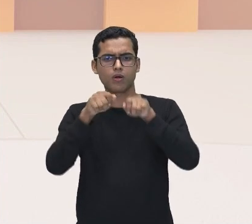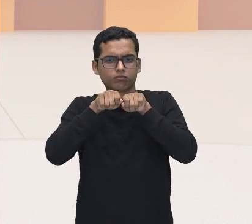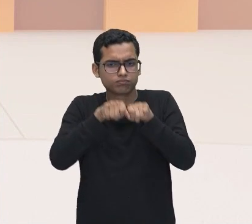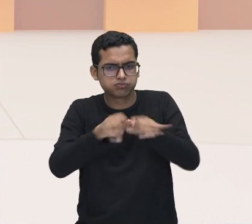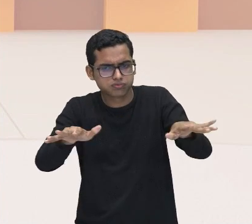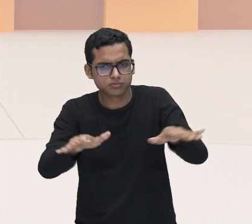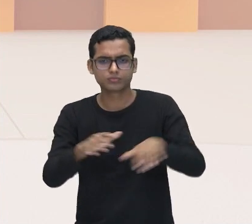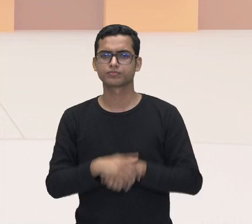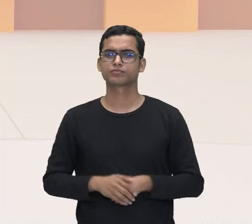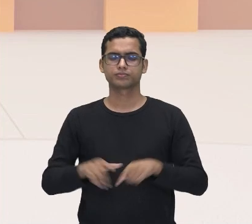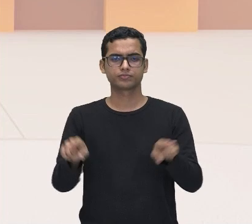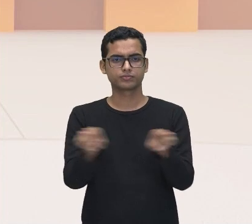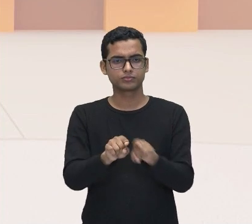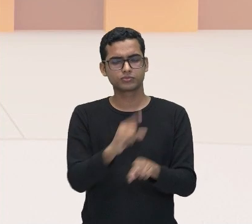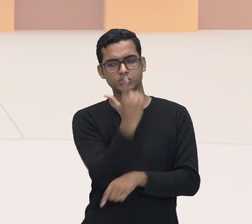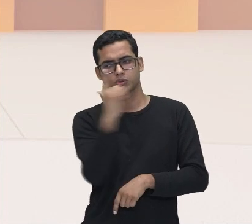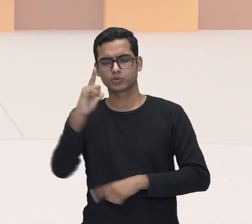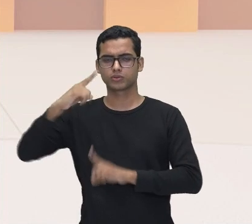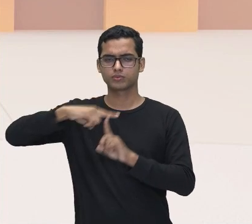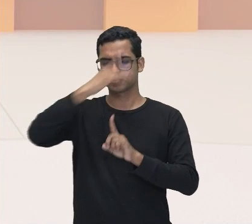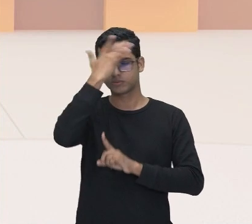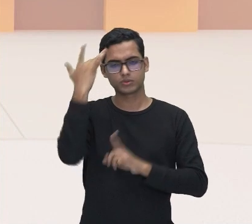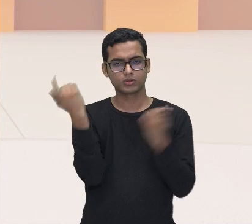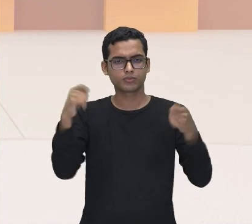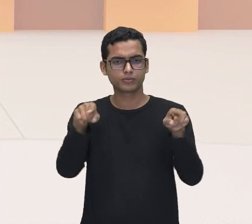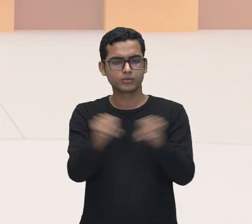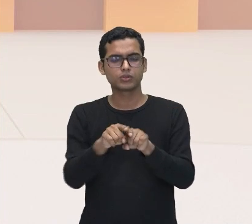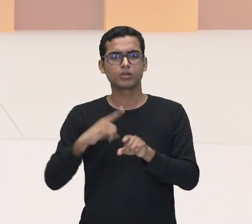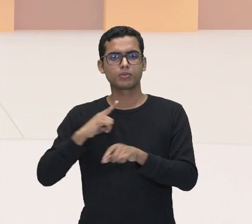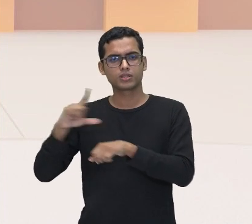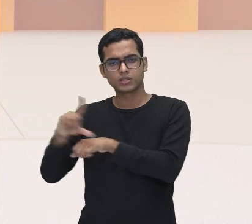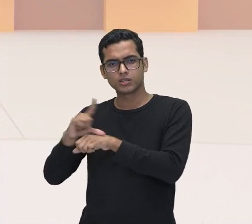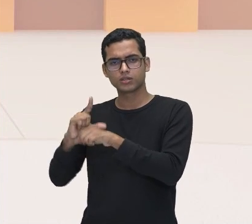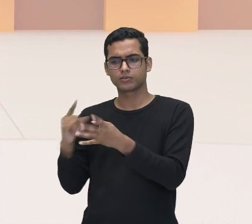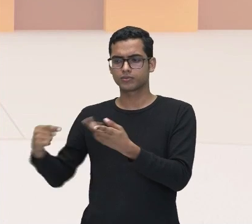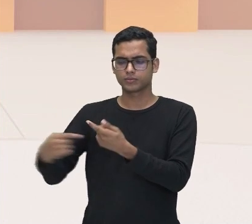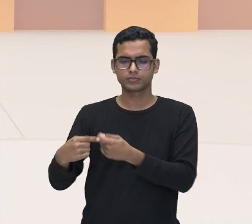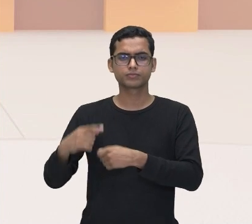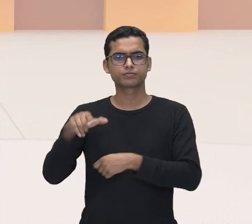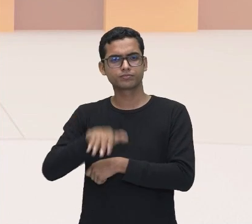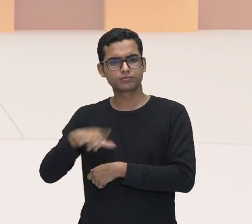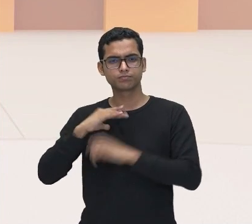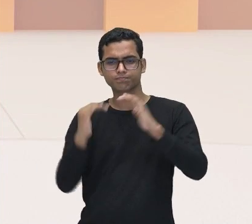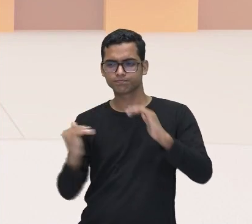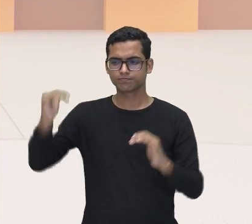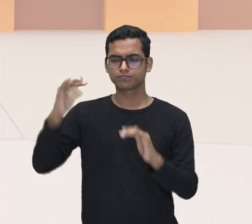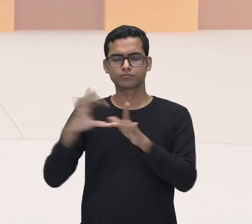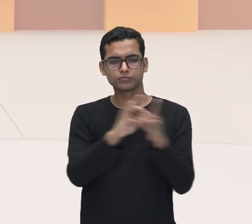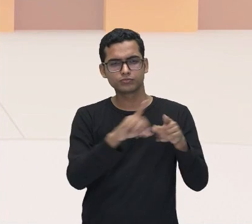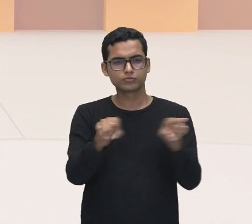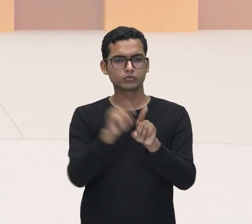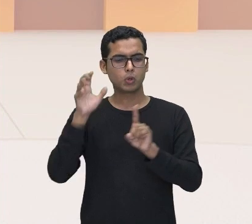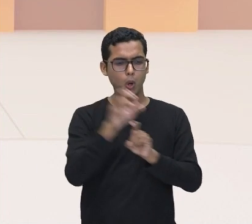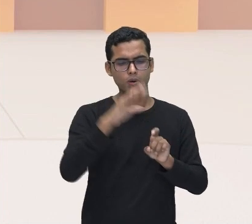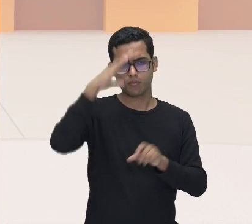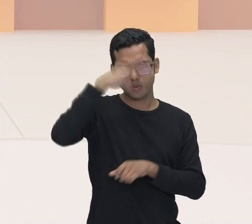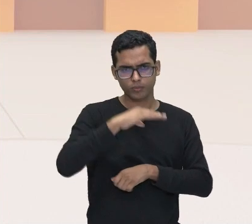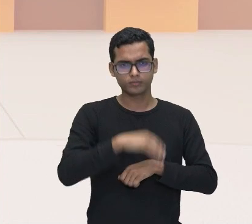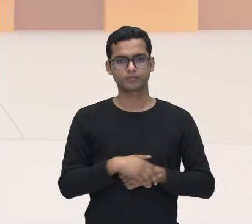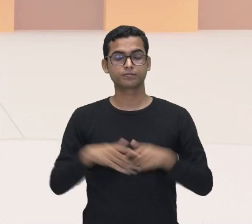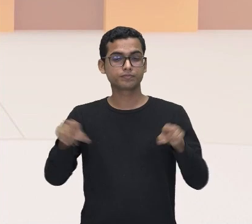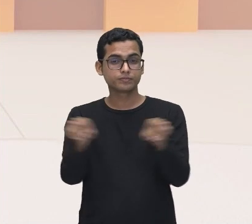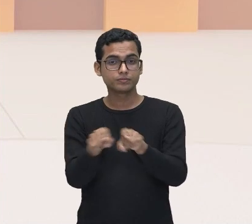pode nomear. Legitimidade dessa dominação, qualidade do líder, né? Ele tem